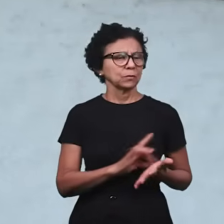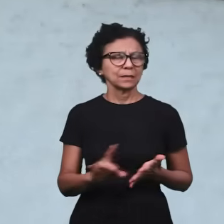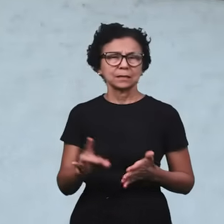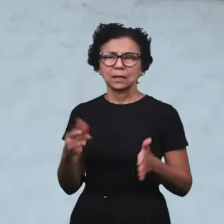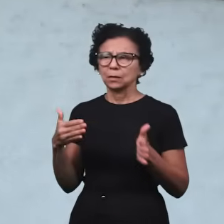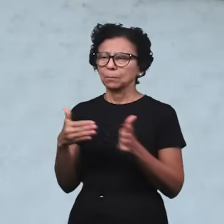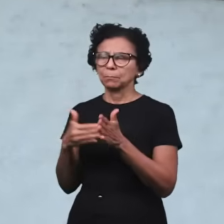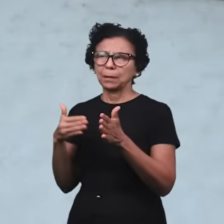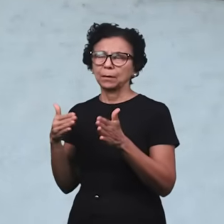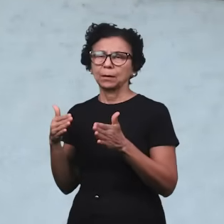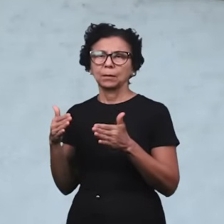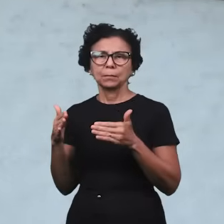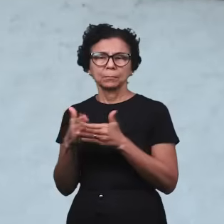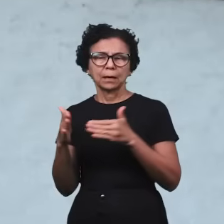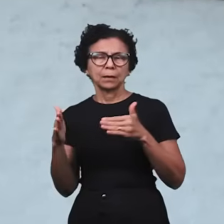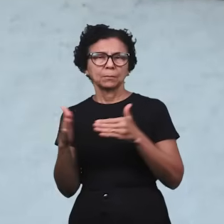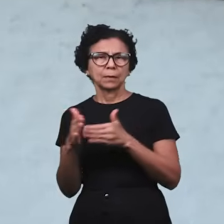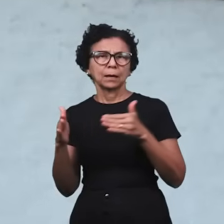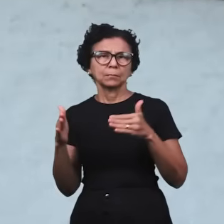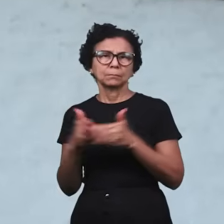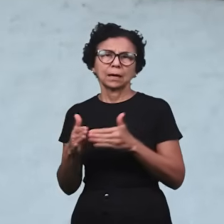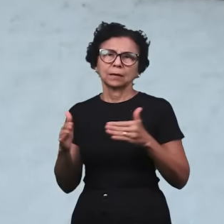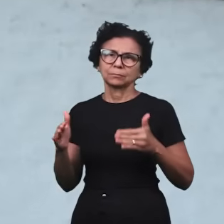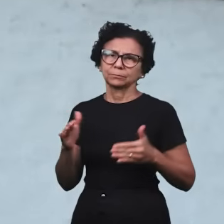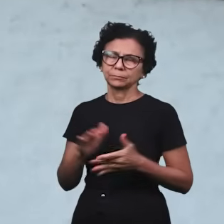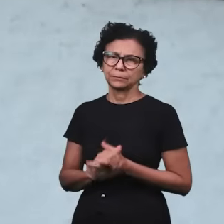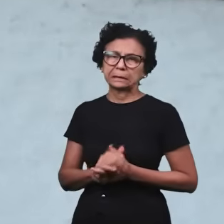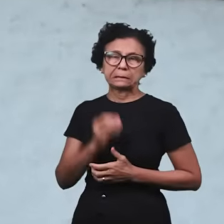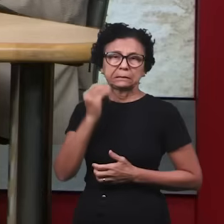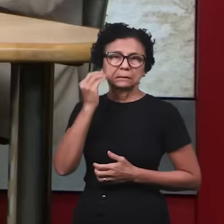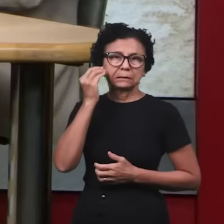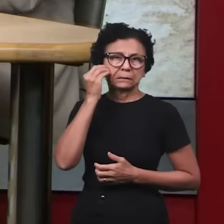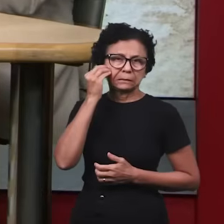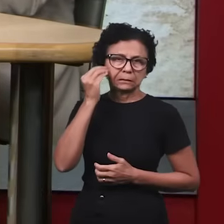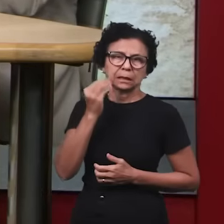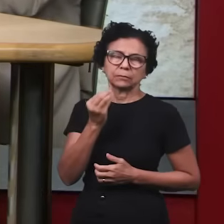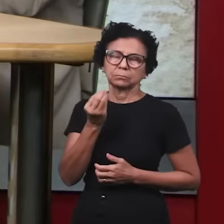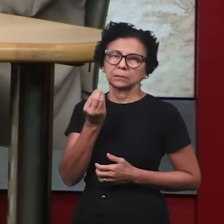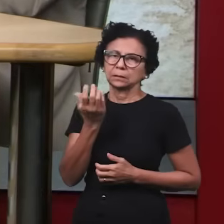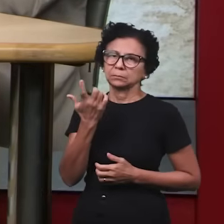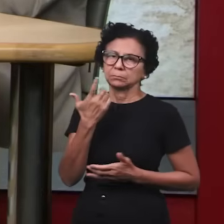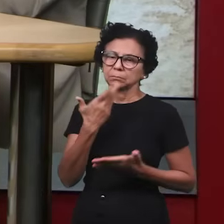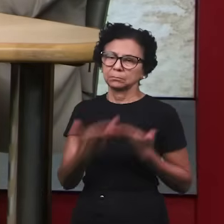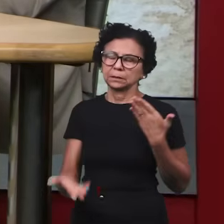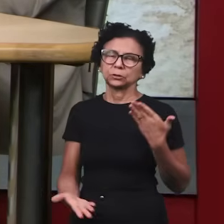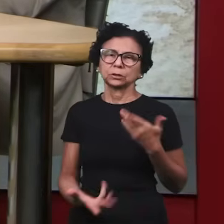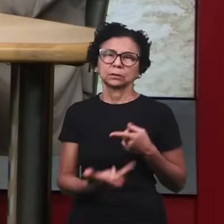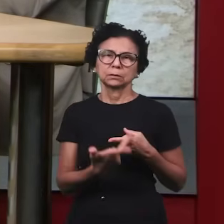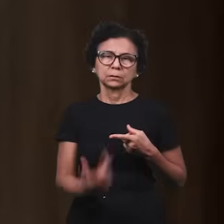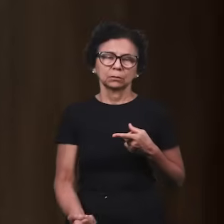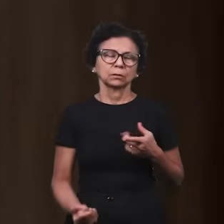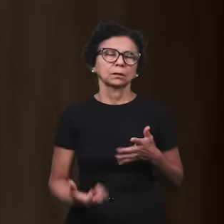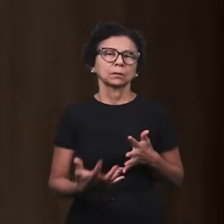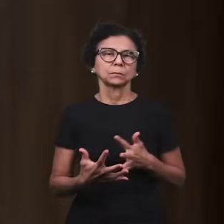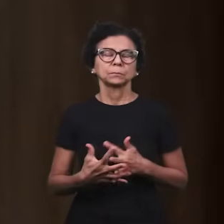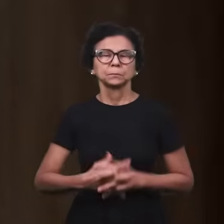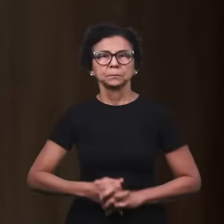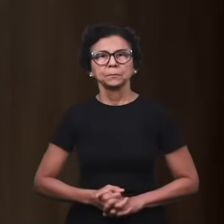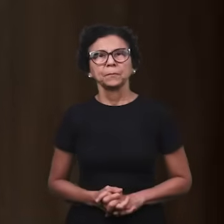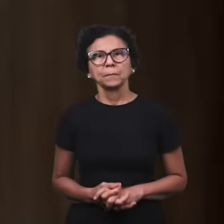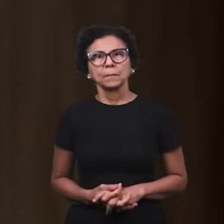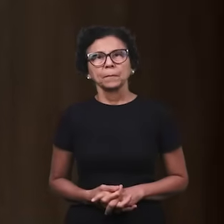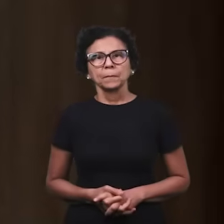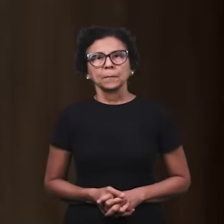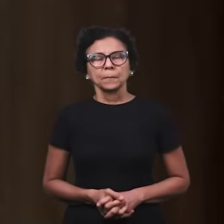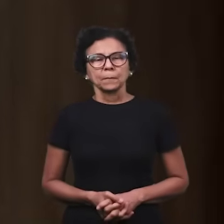conseguia combater. Combatia, mas não prevalecia. E essa paz é muito valiosa. Agora vejam, dentro desse contexto